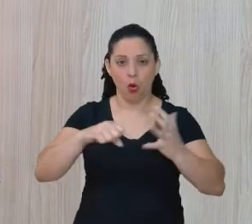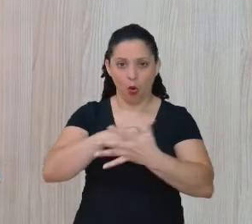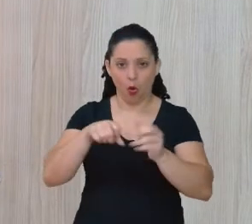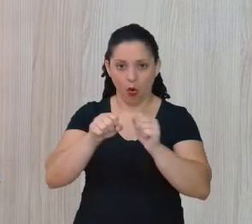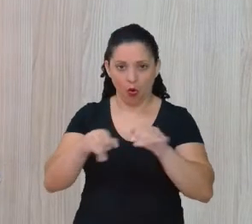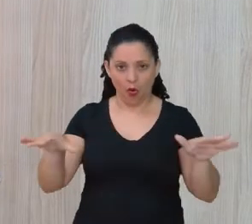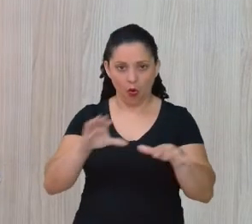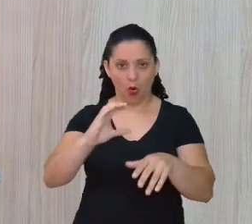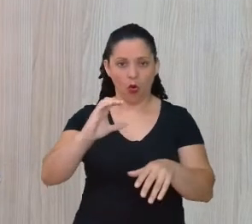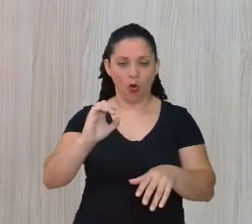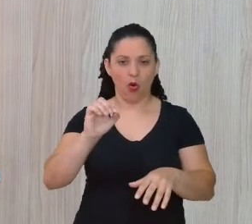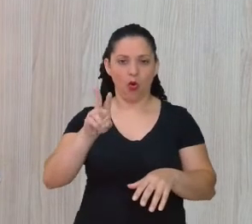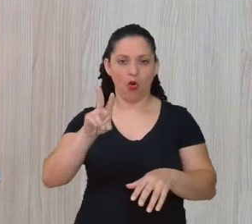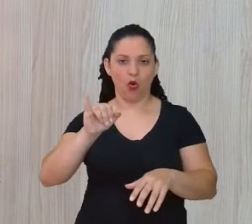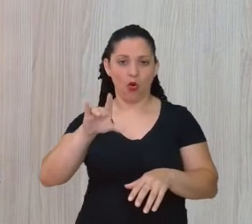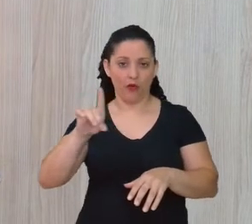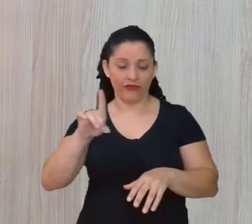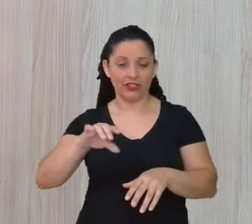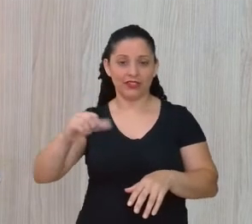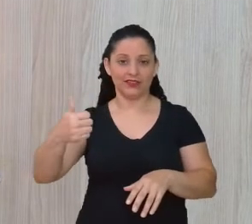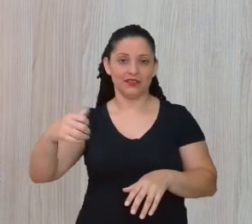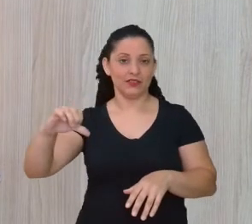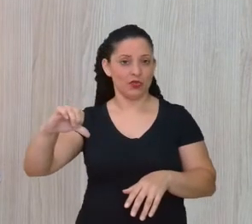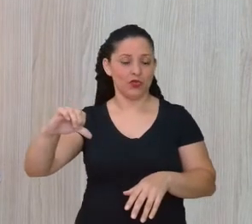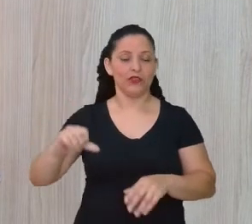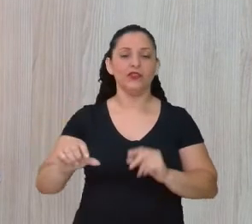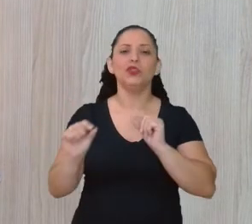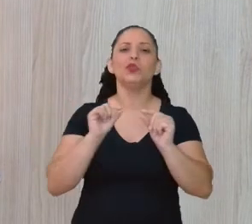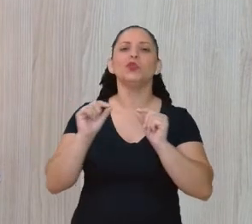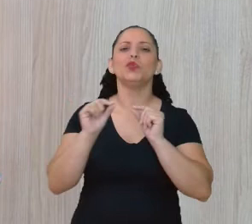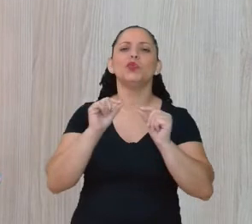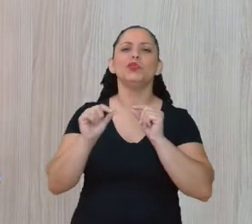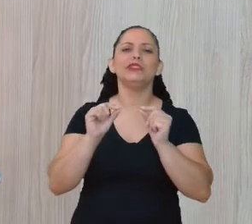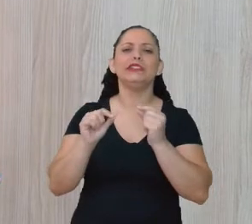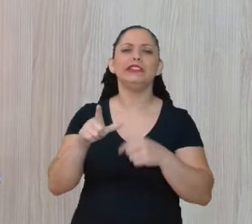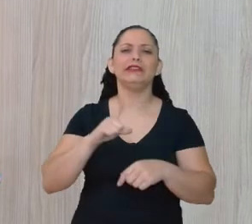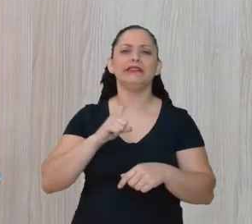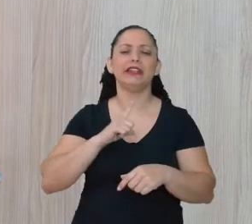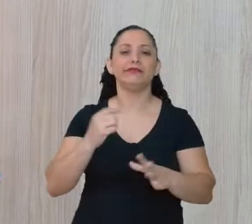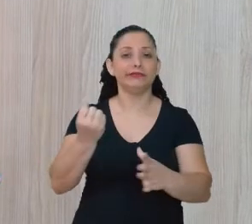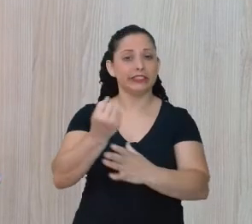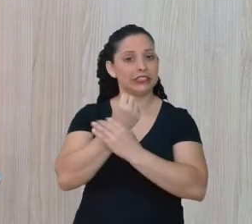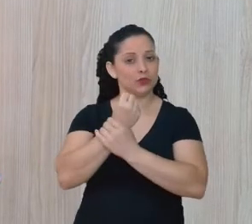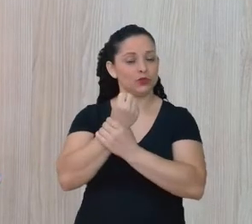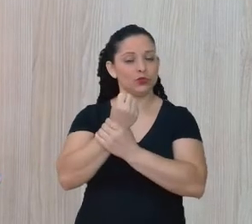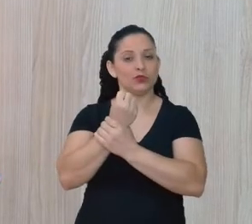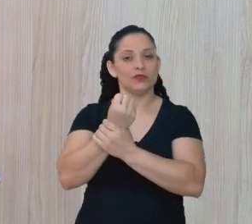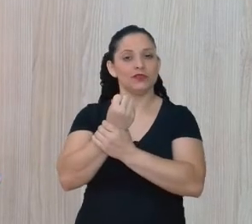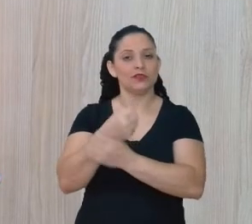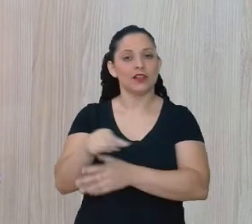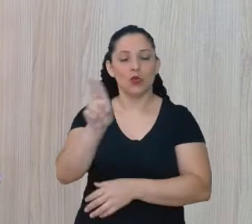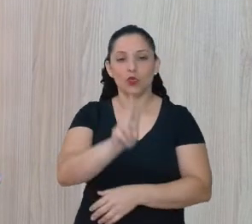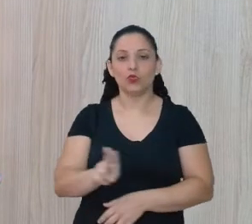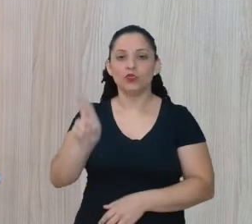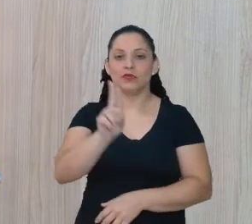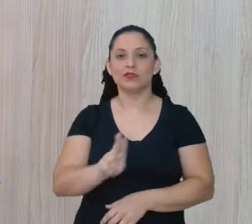gente sabe que um dos protocolos de segurança que se utilizavam era a questão de